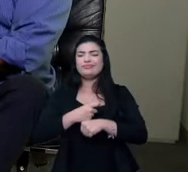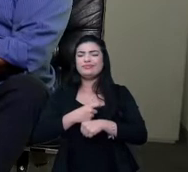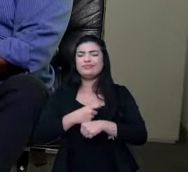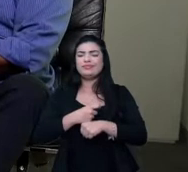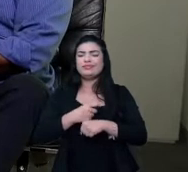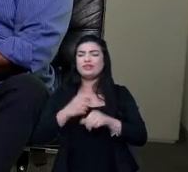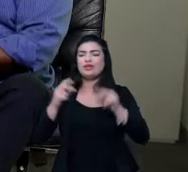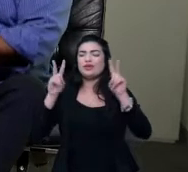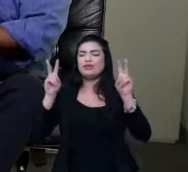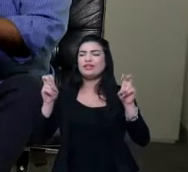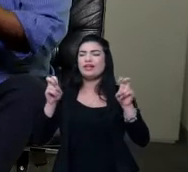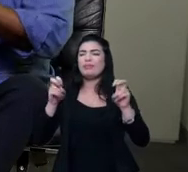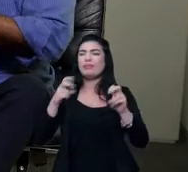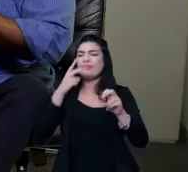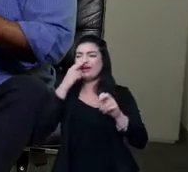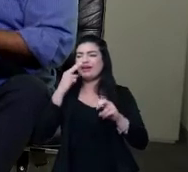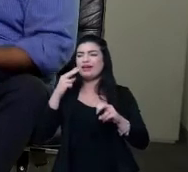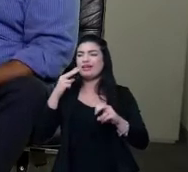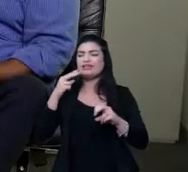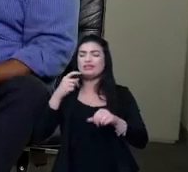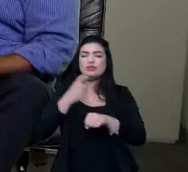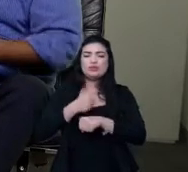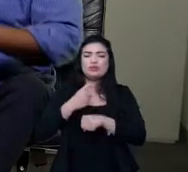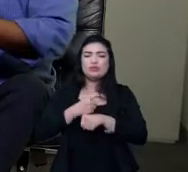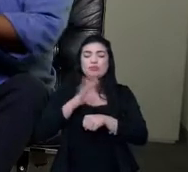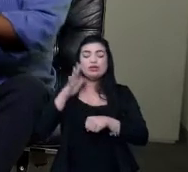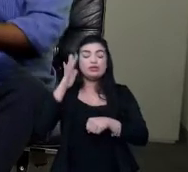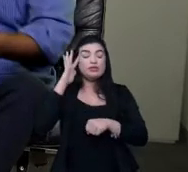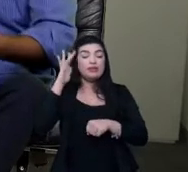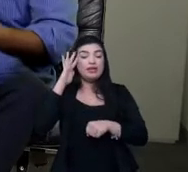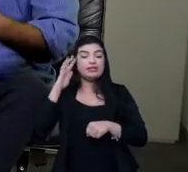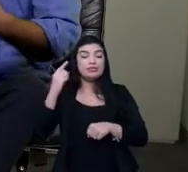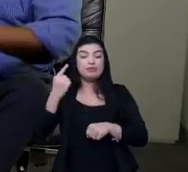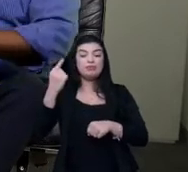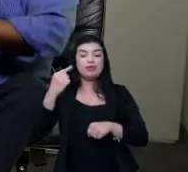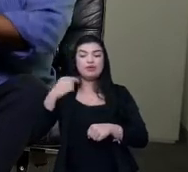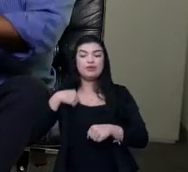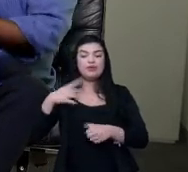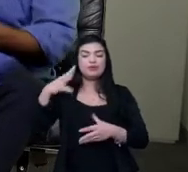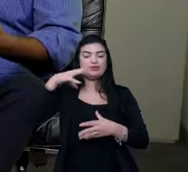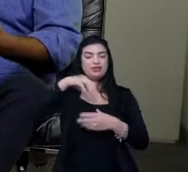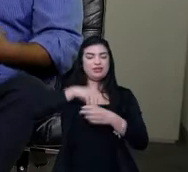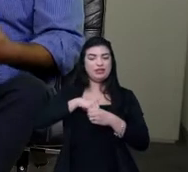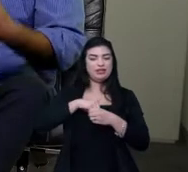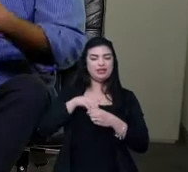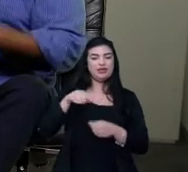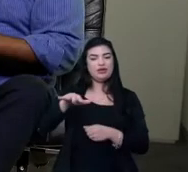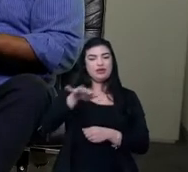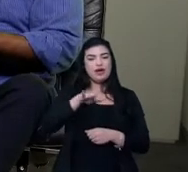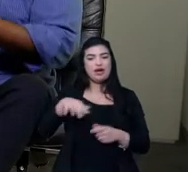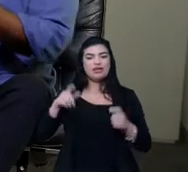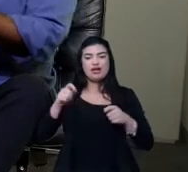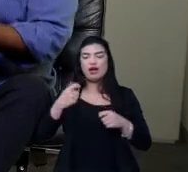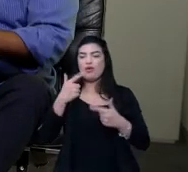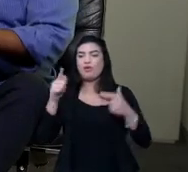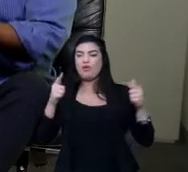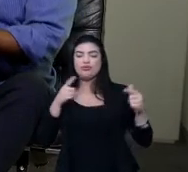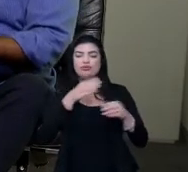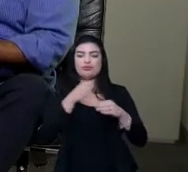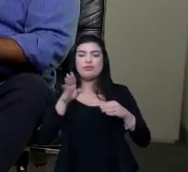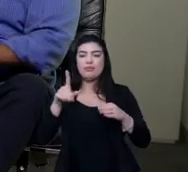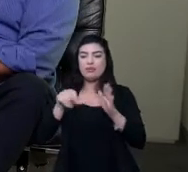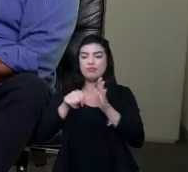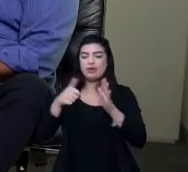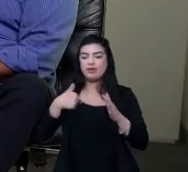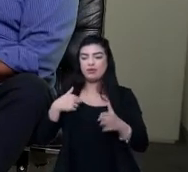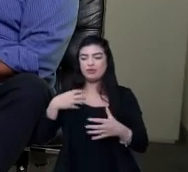Que está naquele quadro, né? E aí você pensa assim, o sertão está dentro de mim. Você sai daquele espaço, frequenta todos os espaços, mas dentro de você pulsa ainda alguma